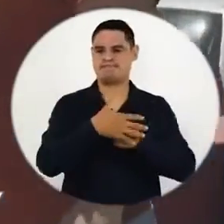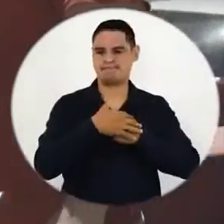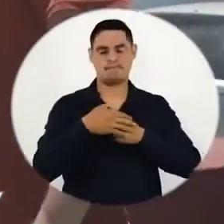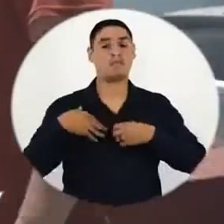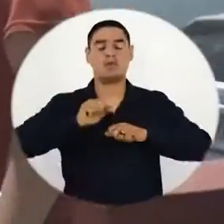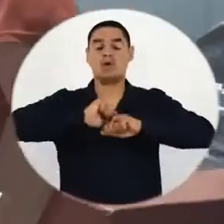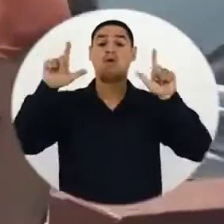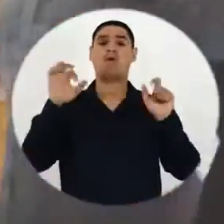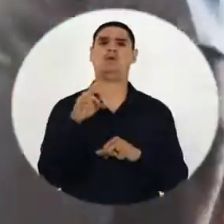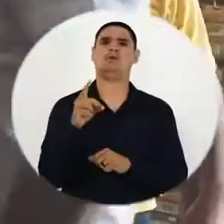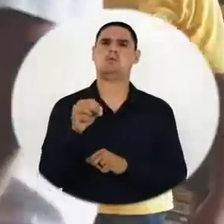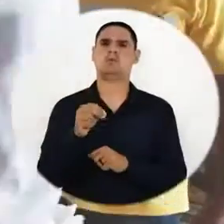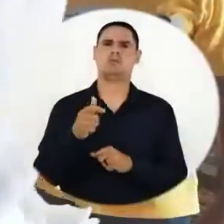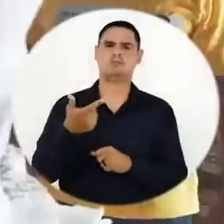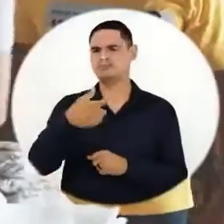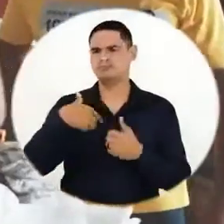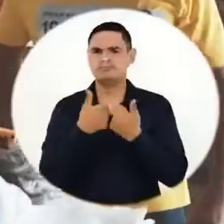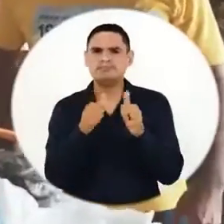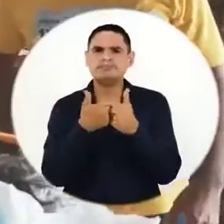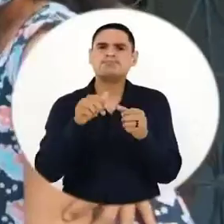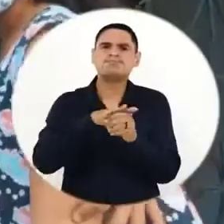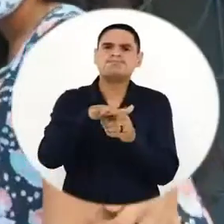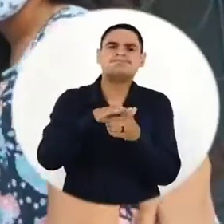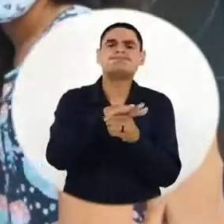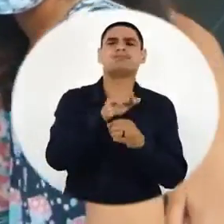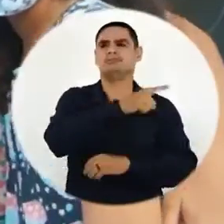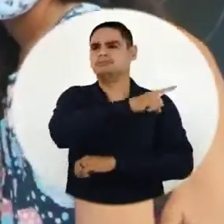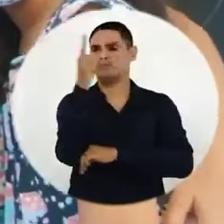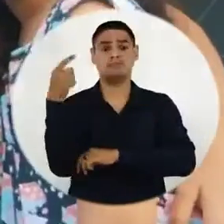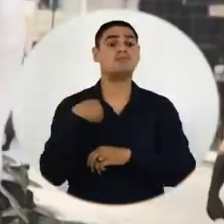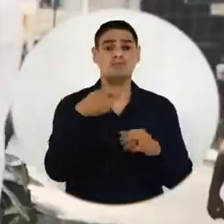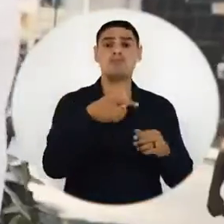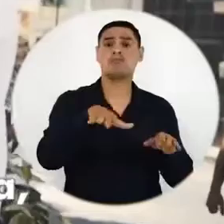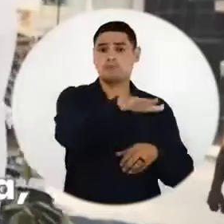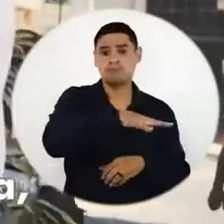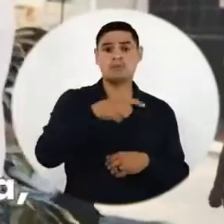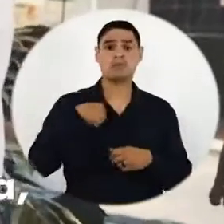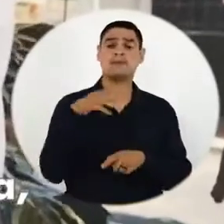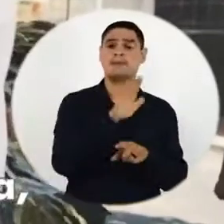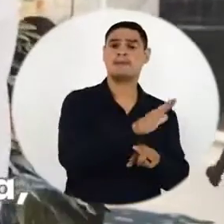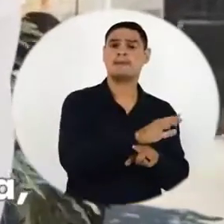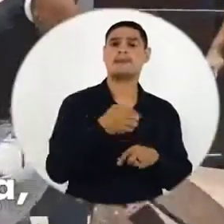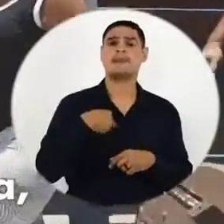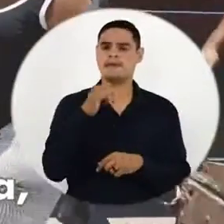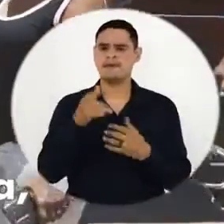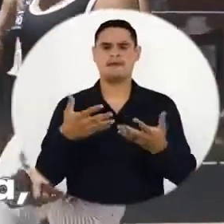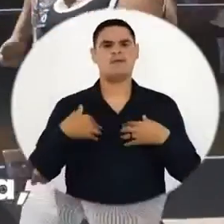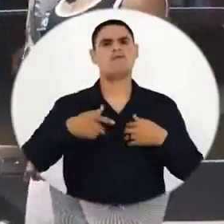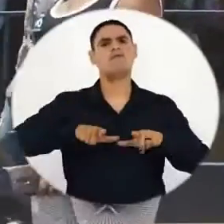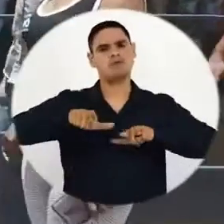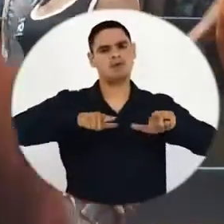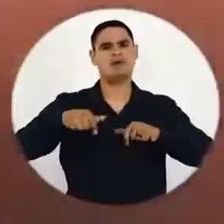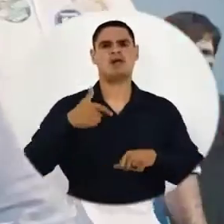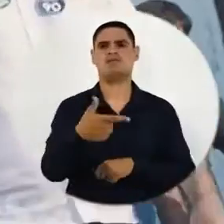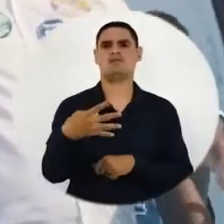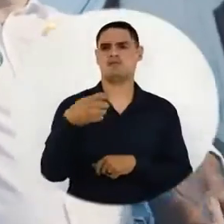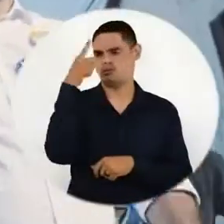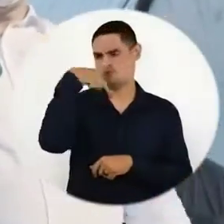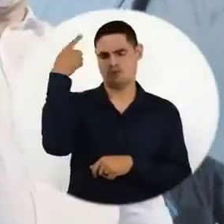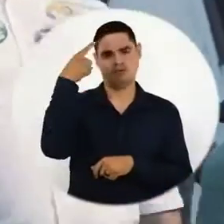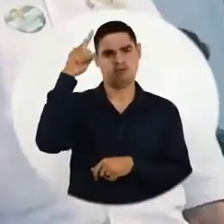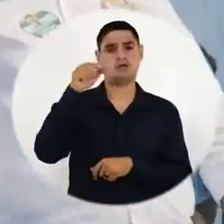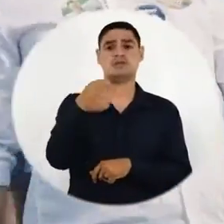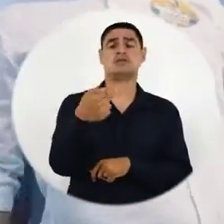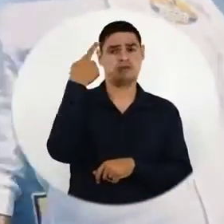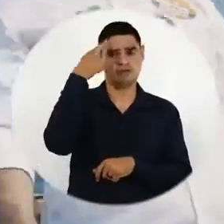pega ônibus lotado, que rala o dia todo. É desse lado que eu quero estar. Vou trabalhar 24 horas por dia, 7 dias por semana